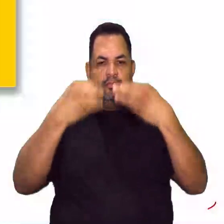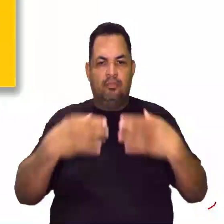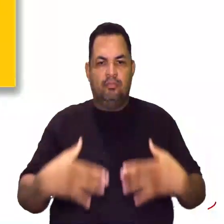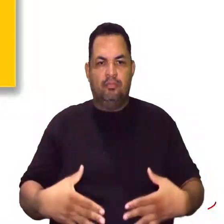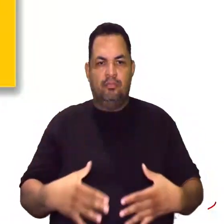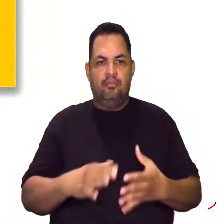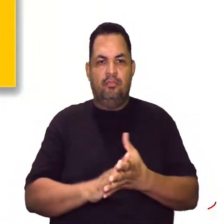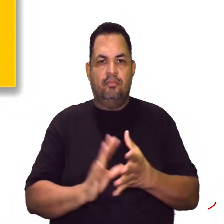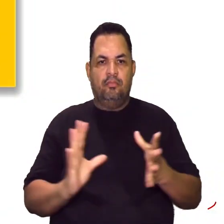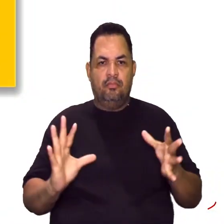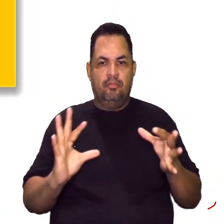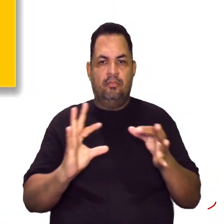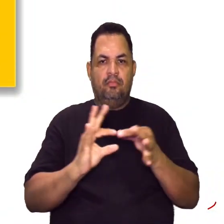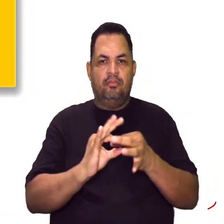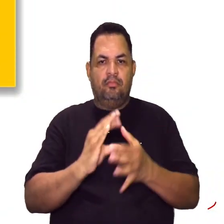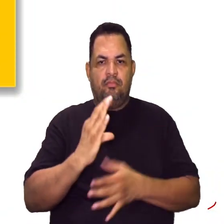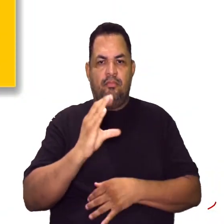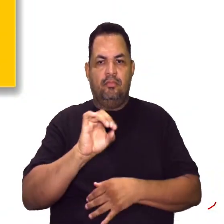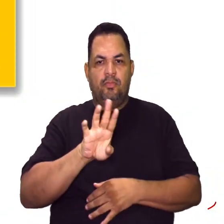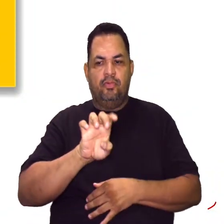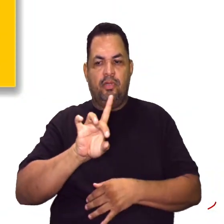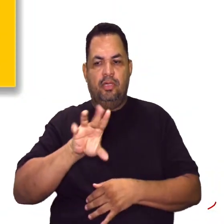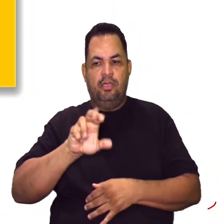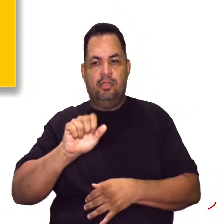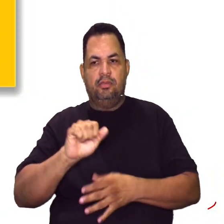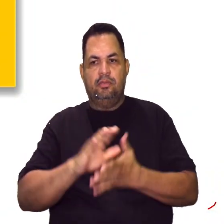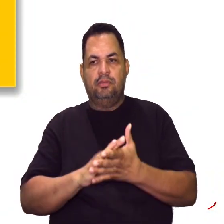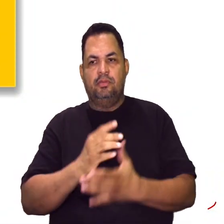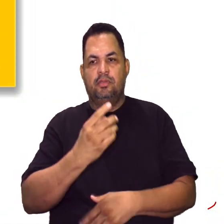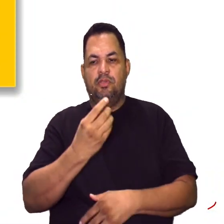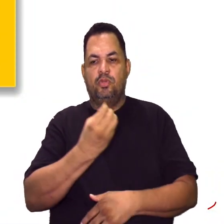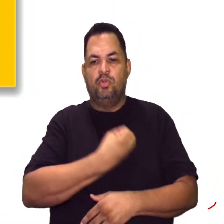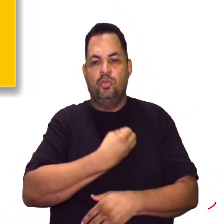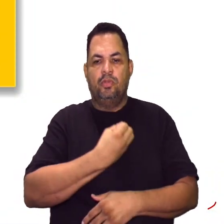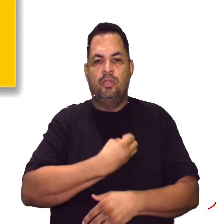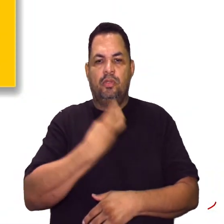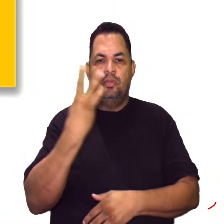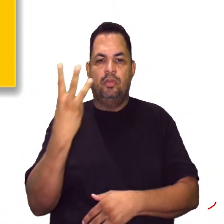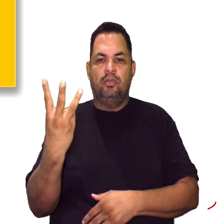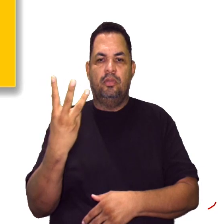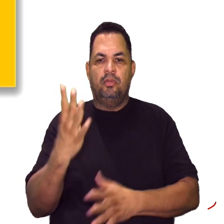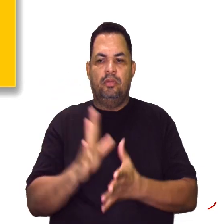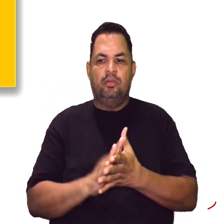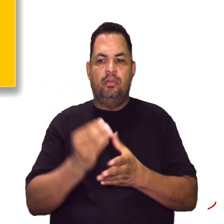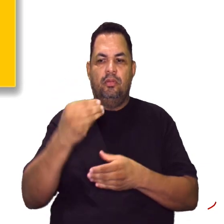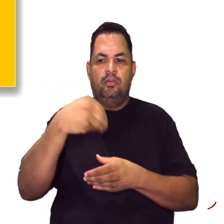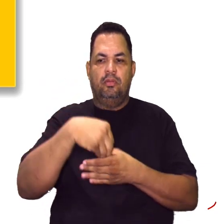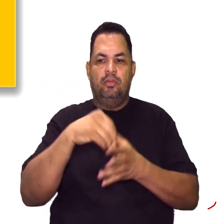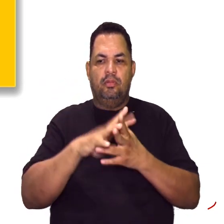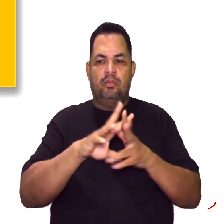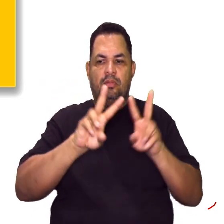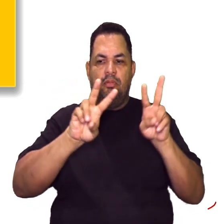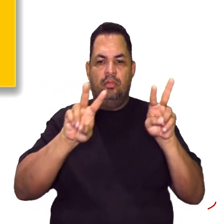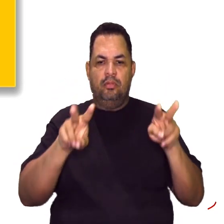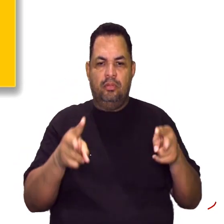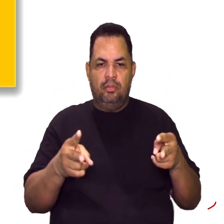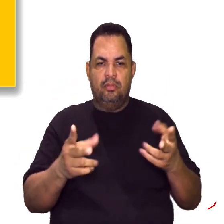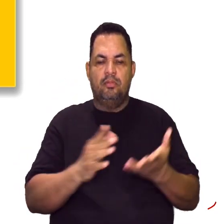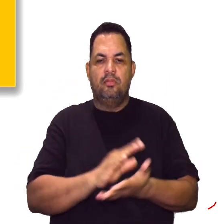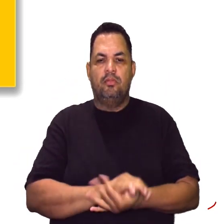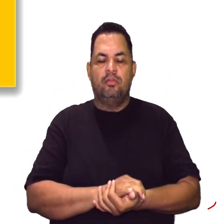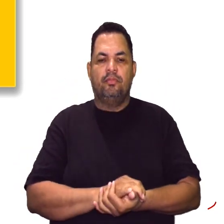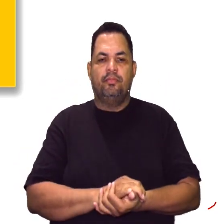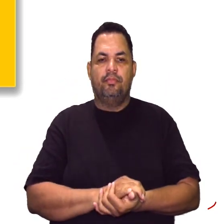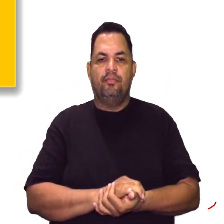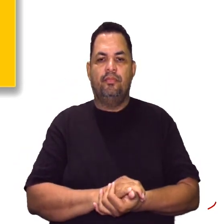sobre ligação covalente, parte 3. E dentro da ligação química covalente,